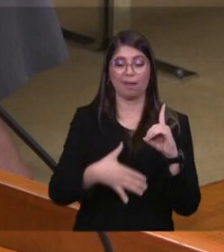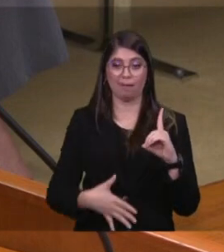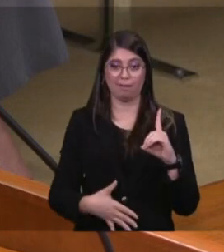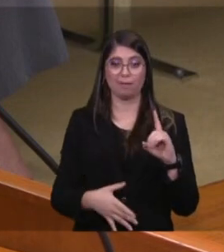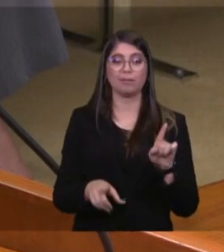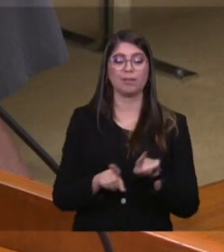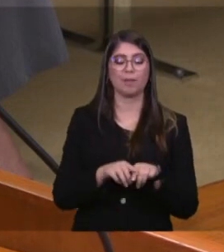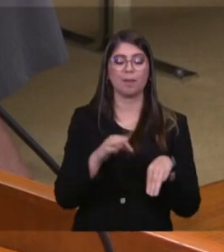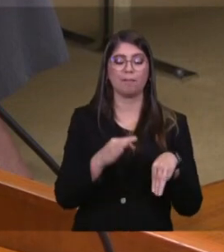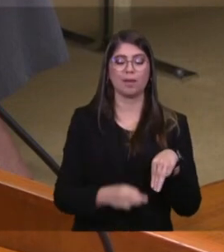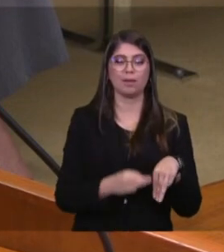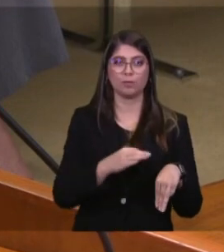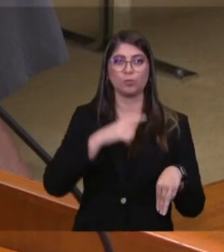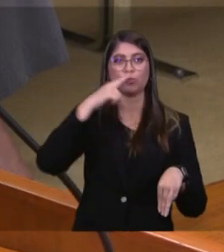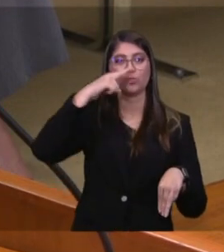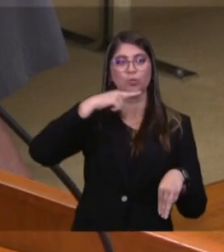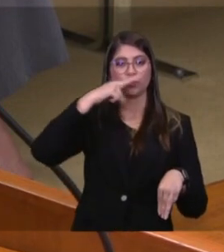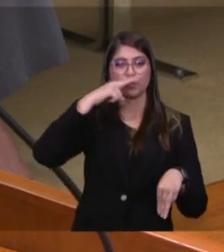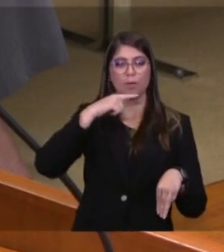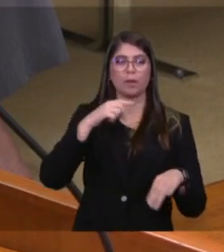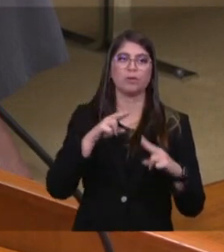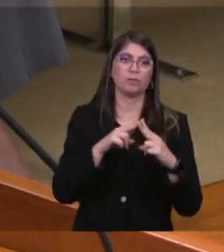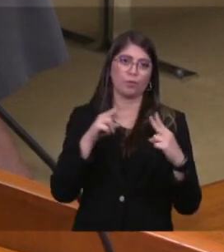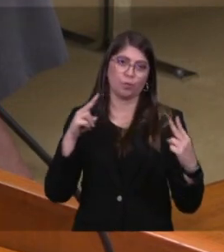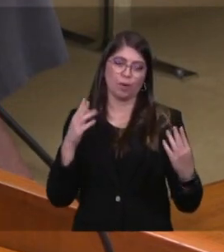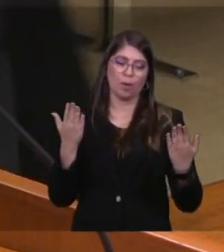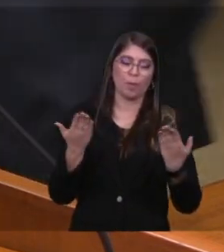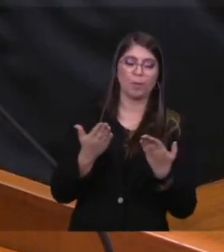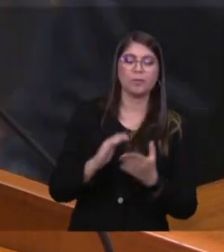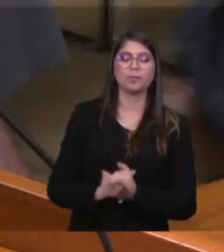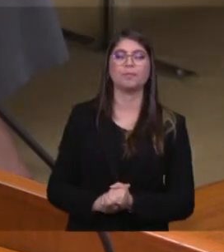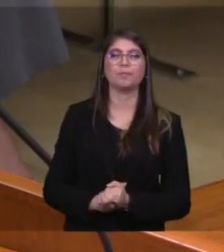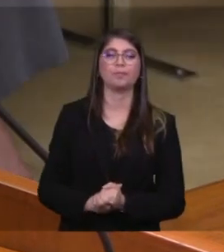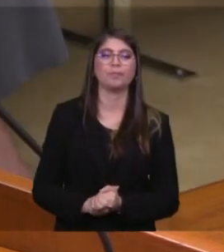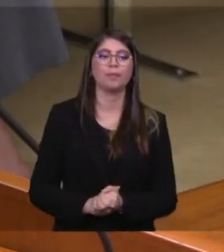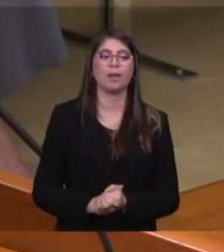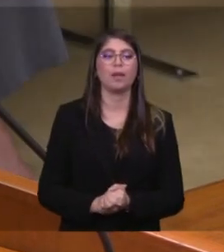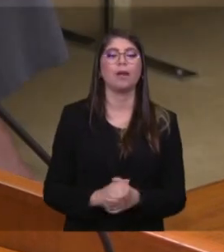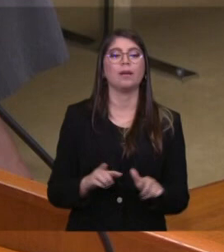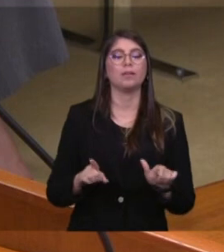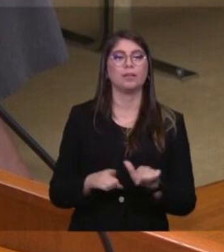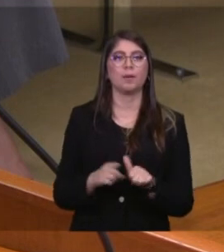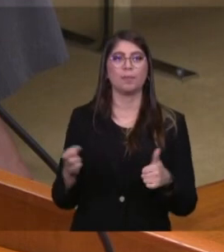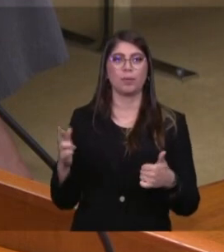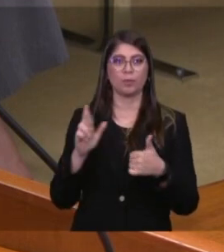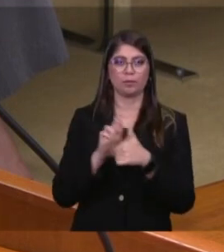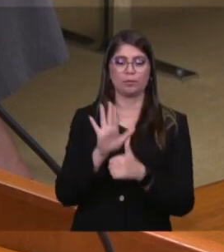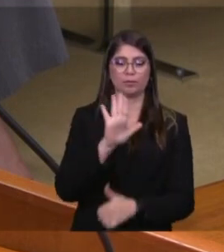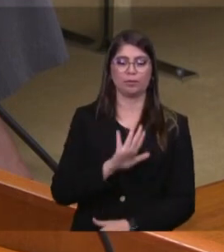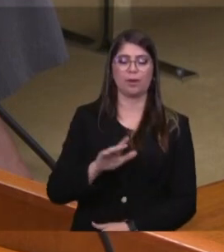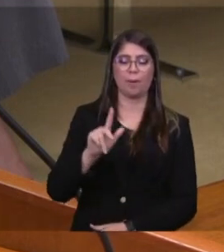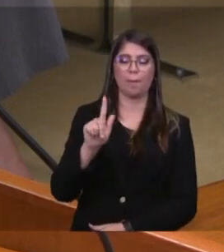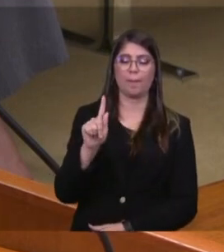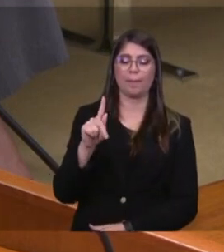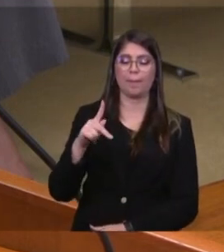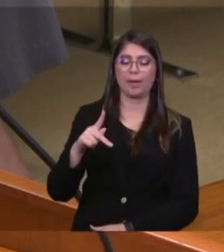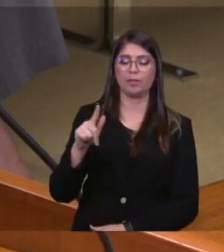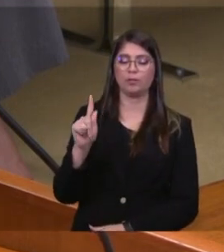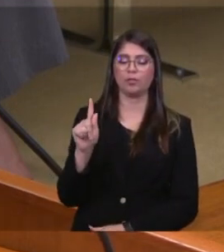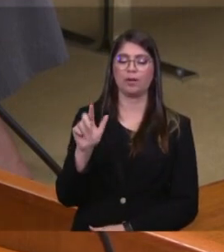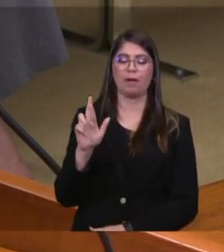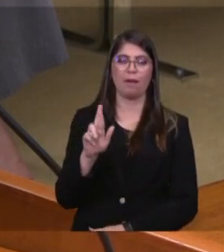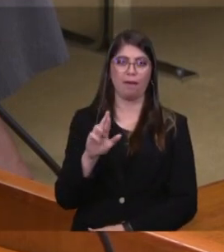Gilmar Mendes, que nos acompanha virtualmente. Excelentíssima senhora procuradora-geral da República em exercício, doutora